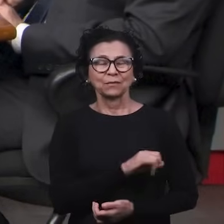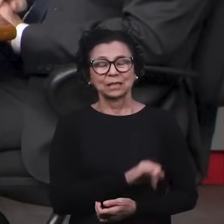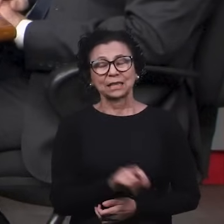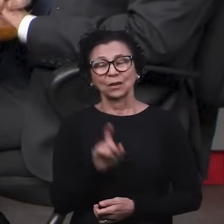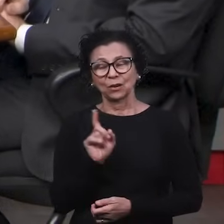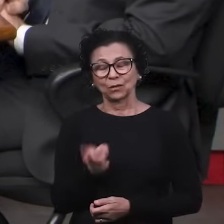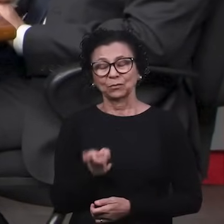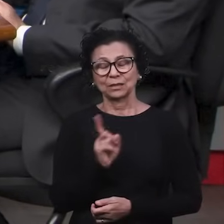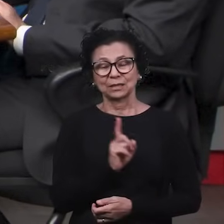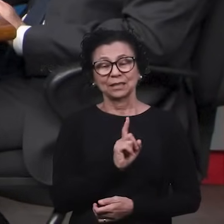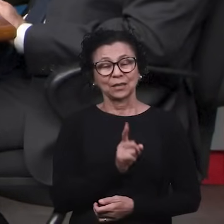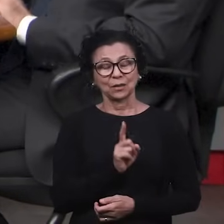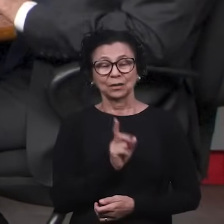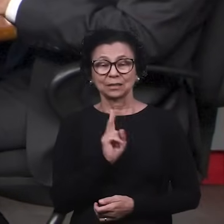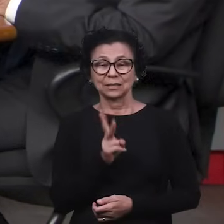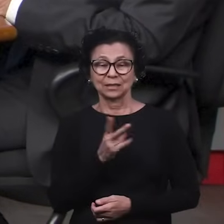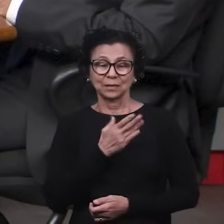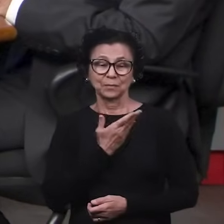amar. Verdade.